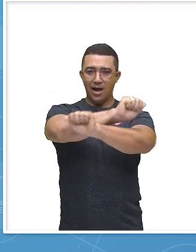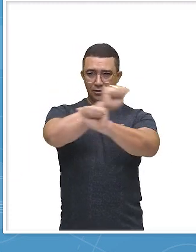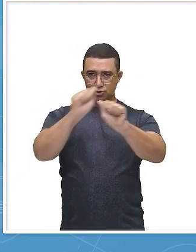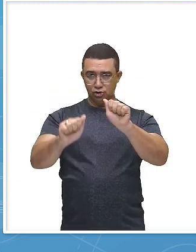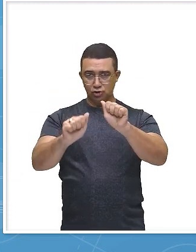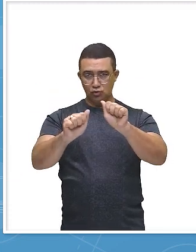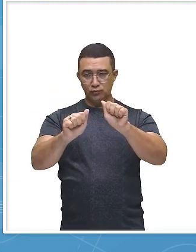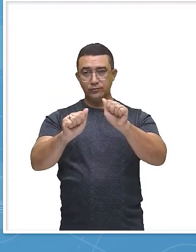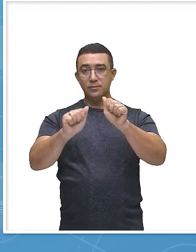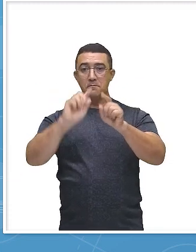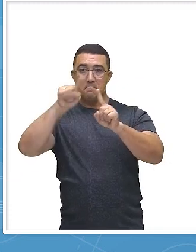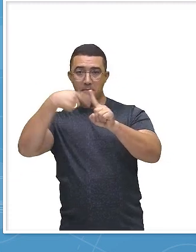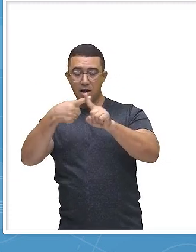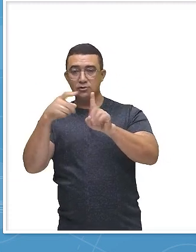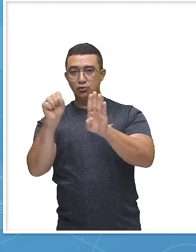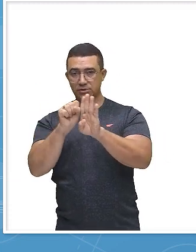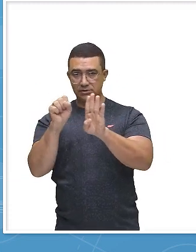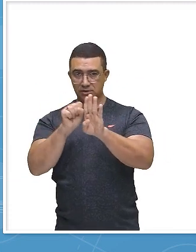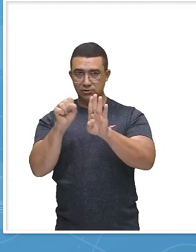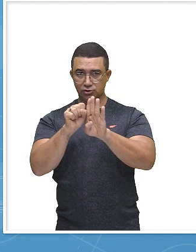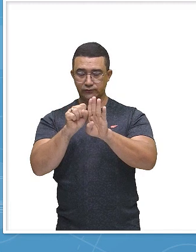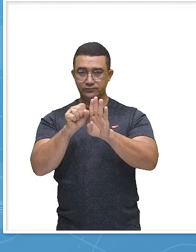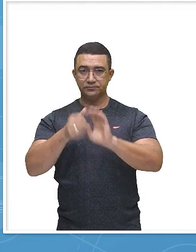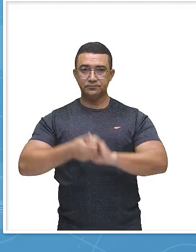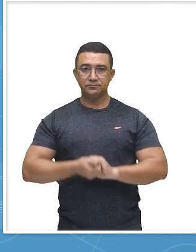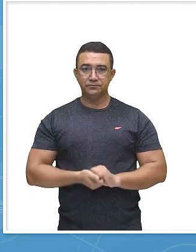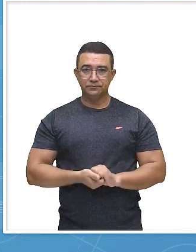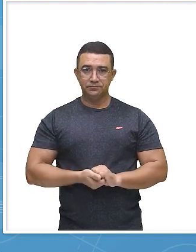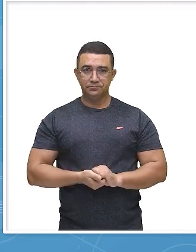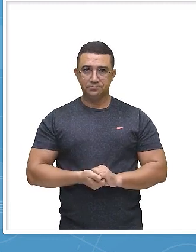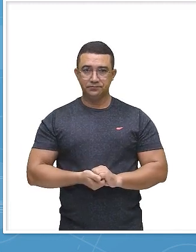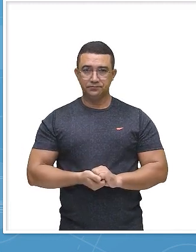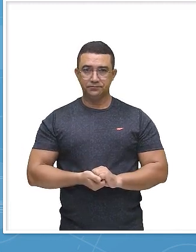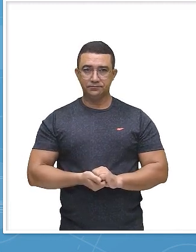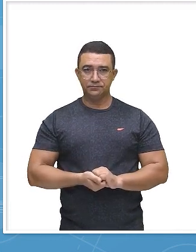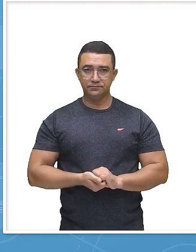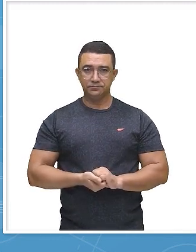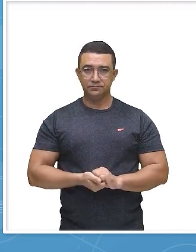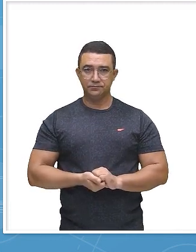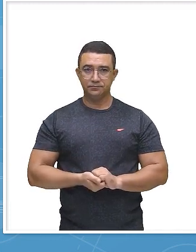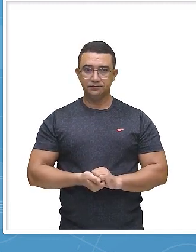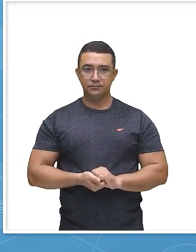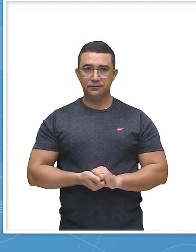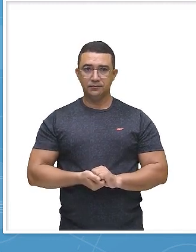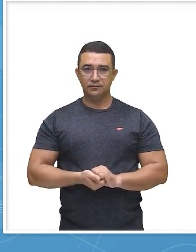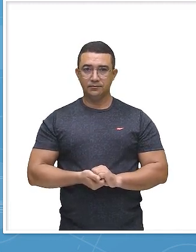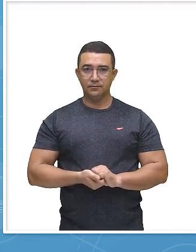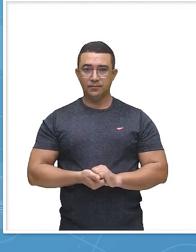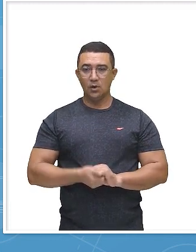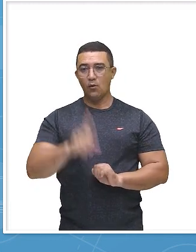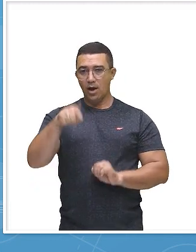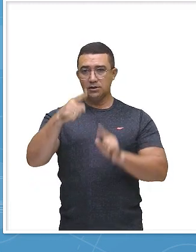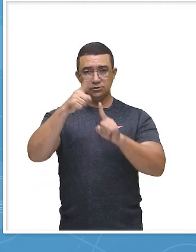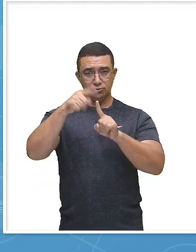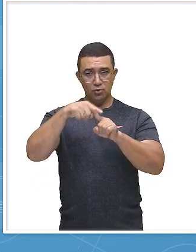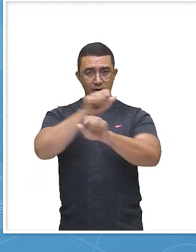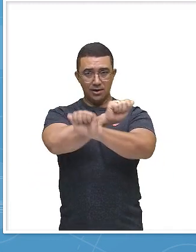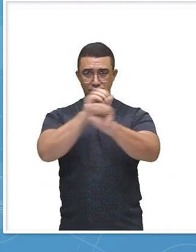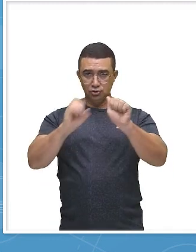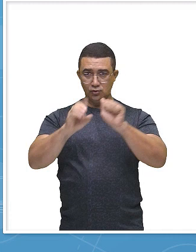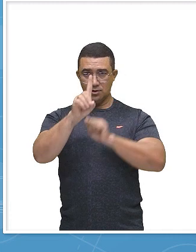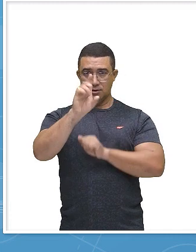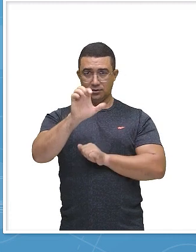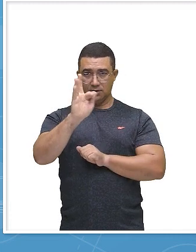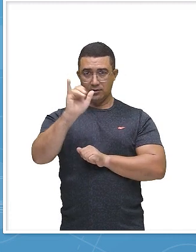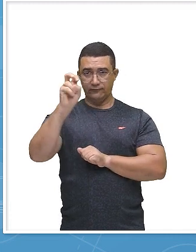se relacionando ao substantivo gente e artigo também. Que tipo de artigo são esses? Os definidos. Ok, meus